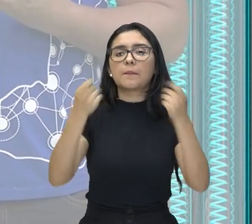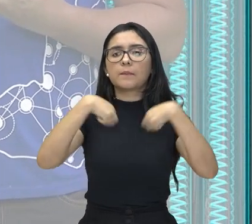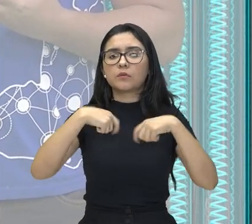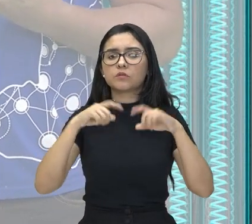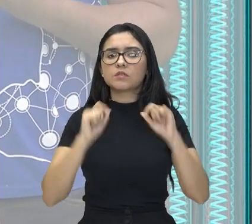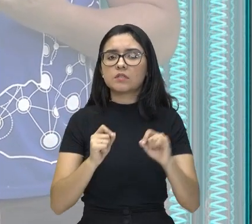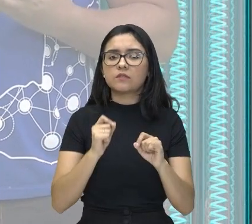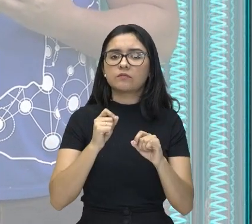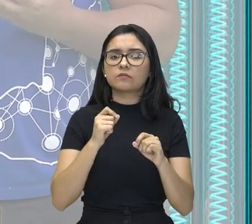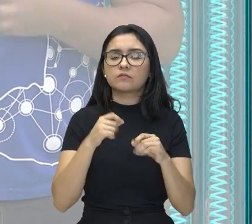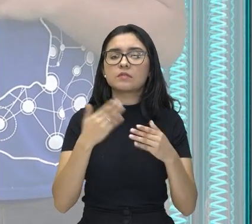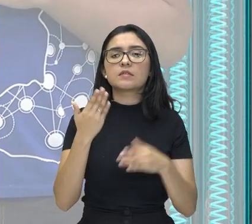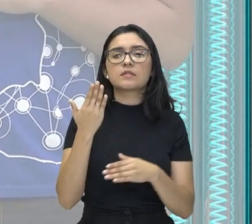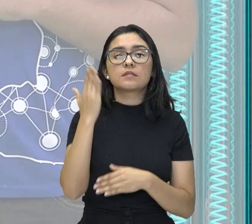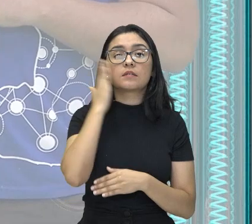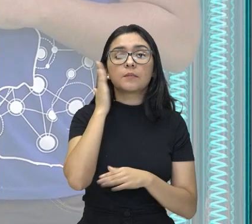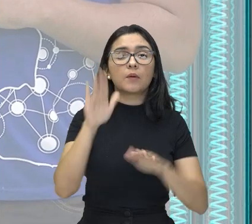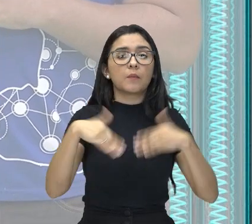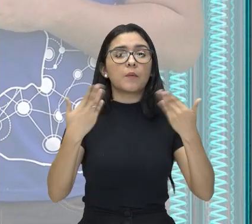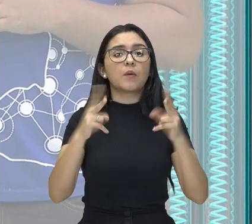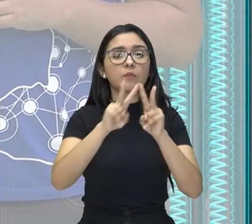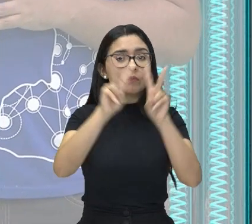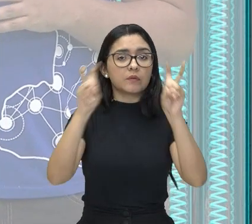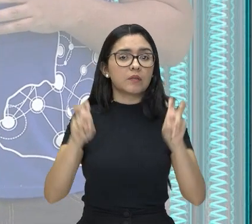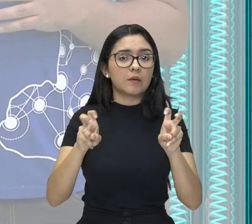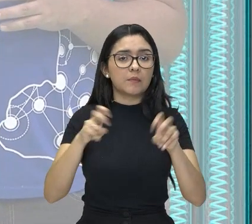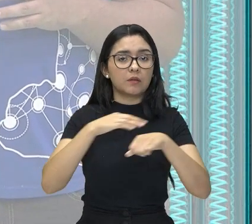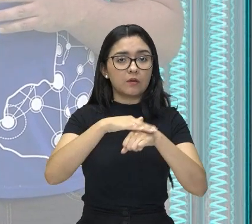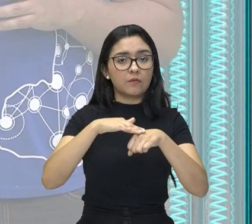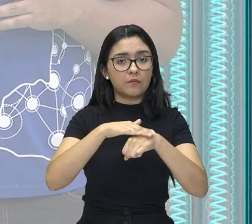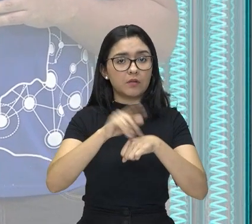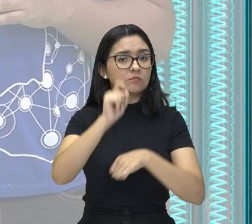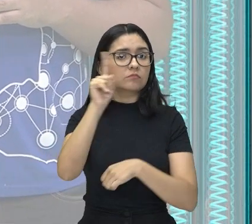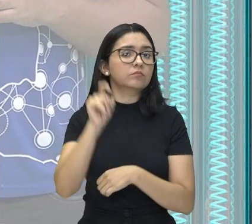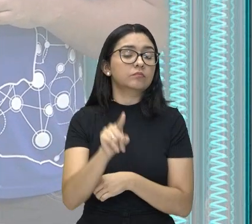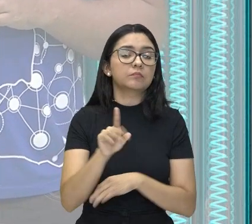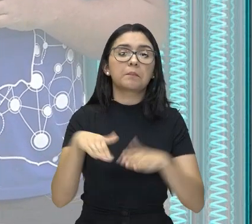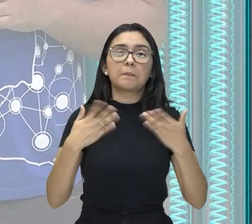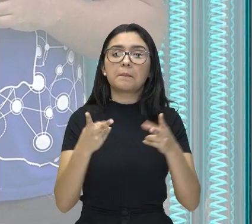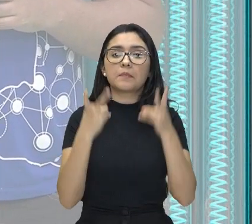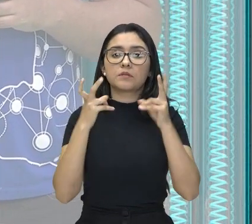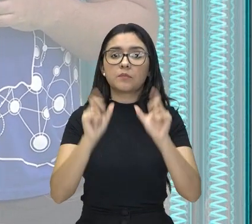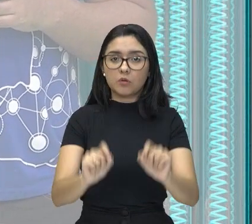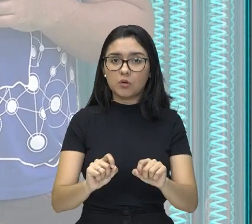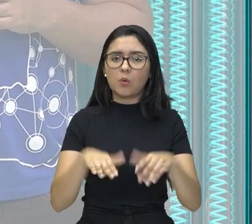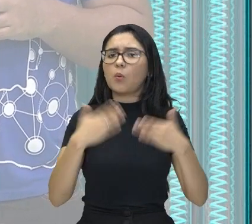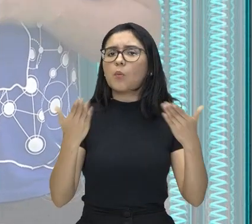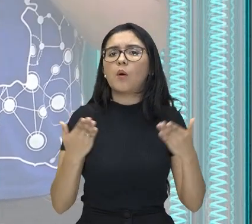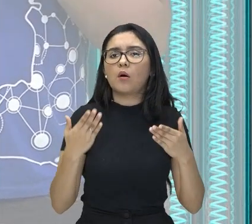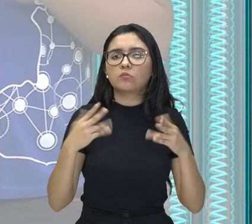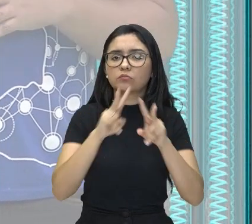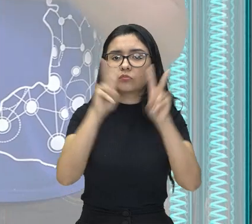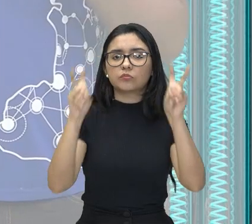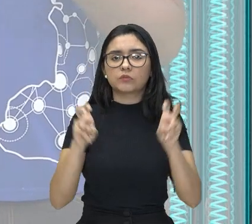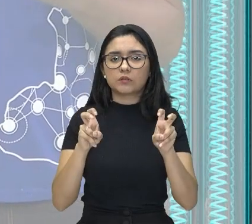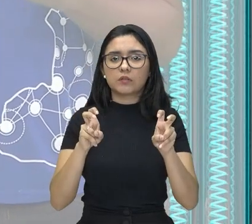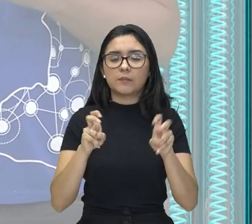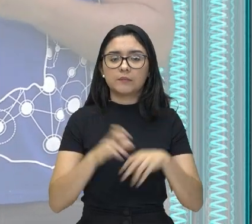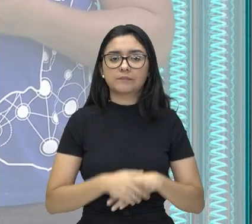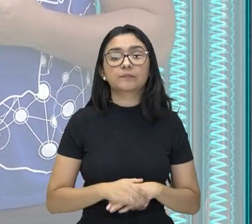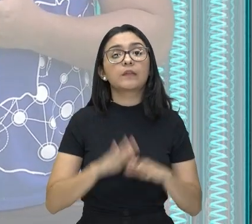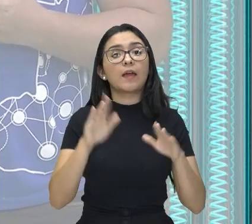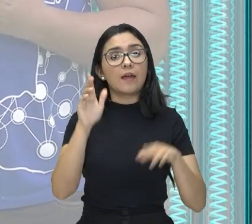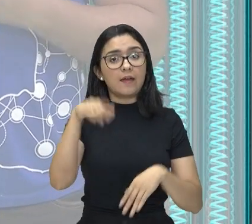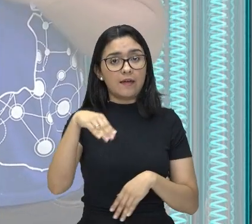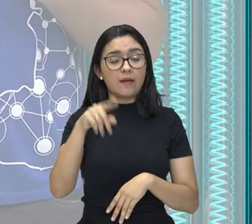inferir o teor da conversa? E qual seria? Então, observem que o teor da conversa, já mencionamos aqui, colonização